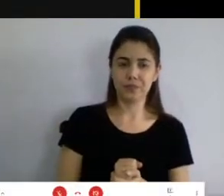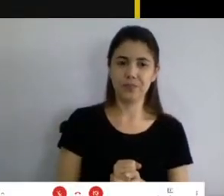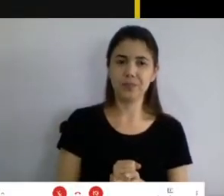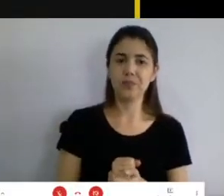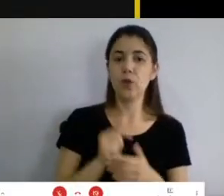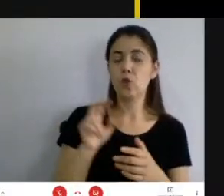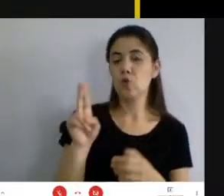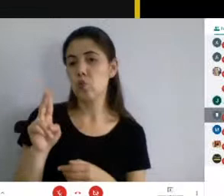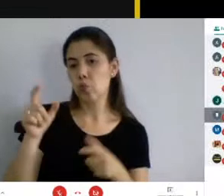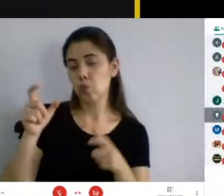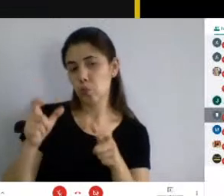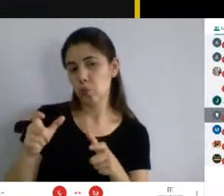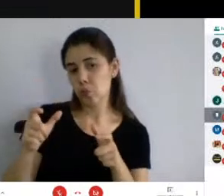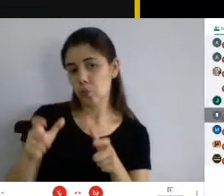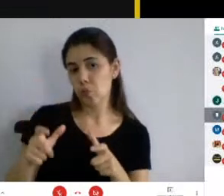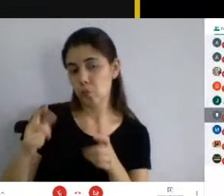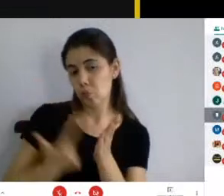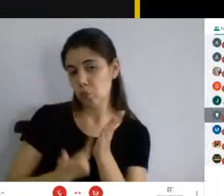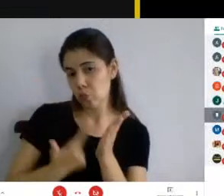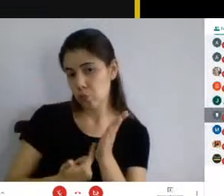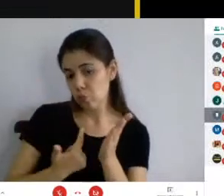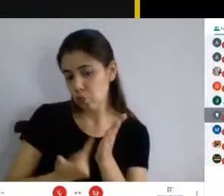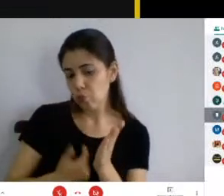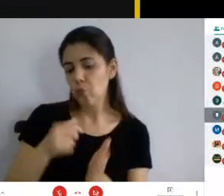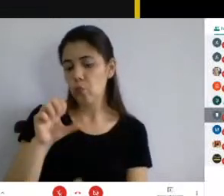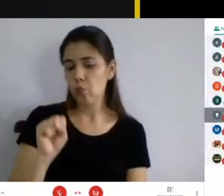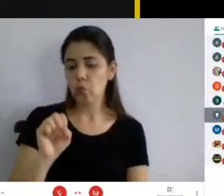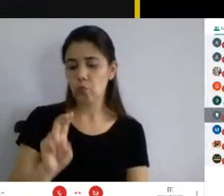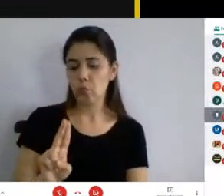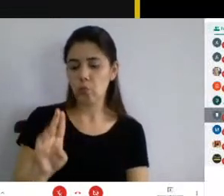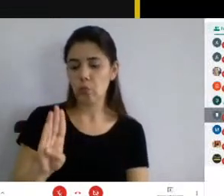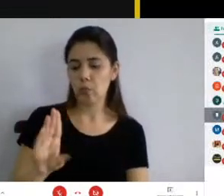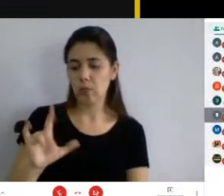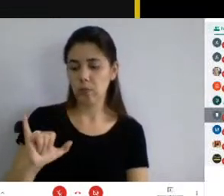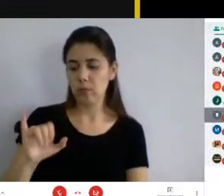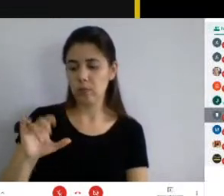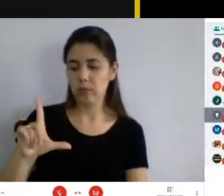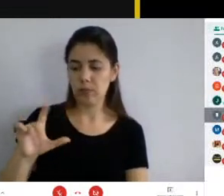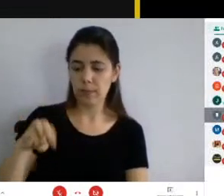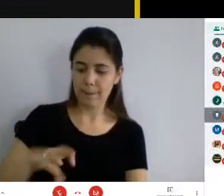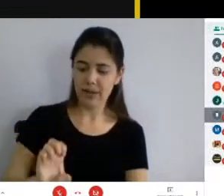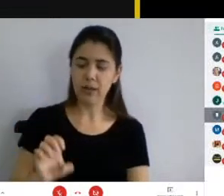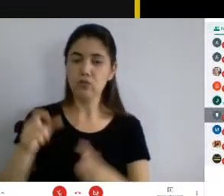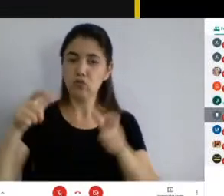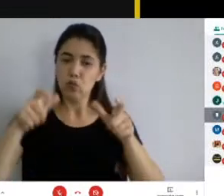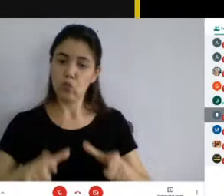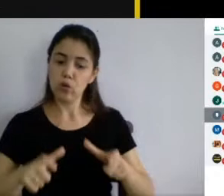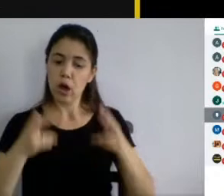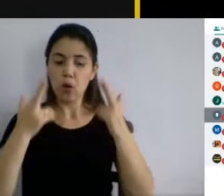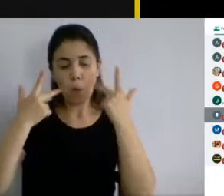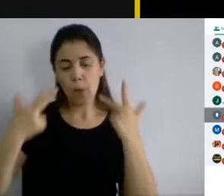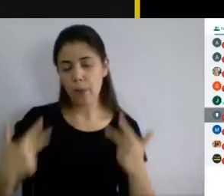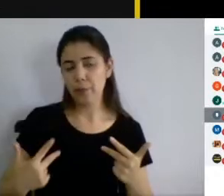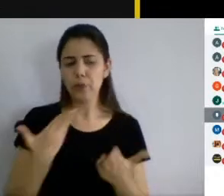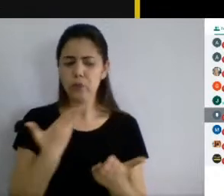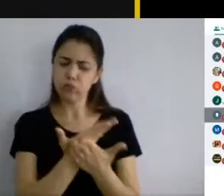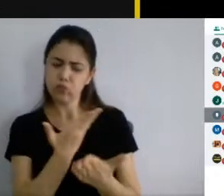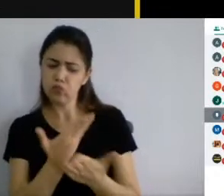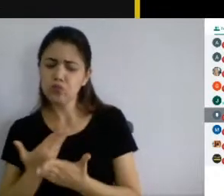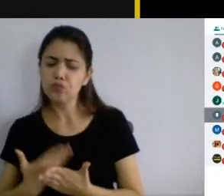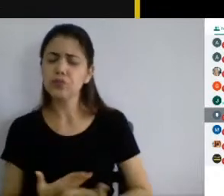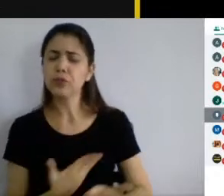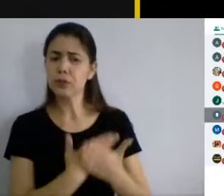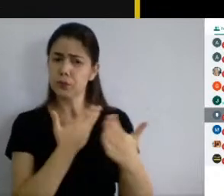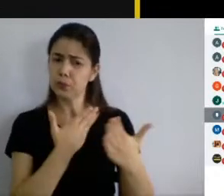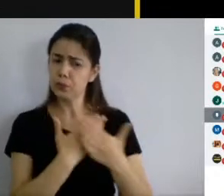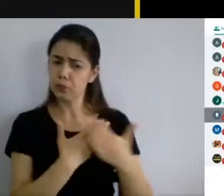Commun, quer dizer, O Sublime do Lugar Comum, em que ele estuda a invenção retórica na antiguidade grega